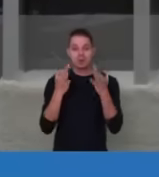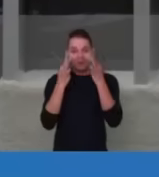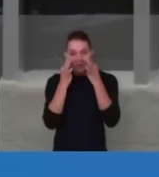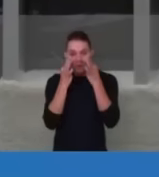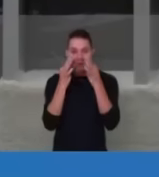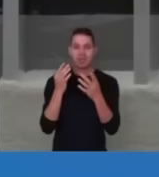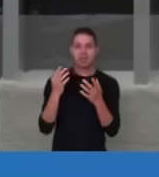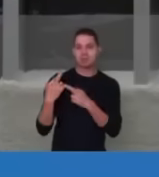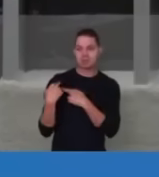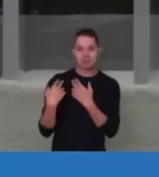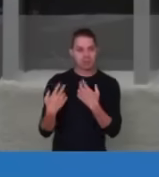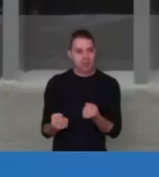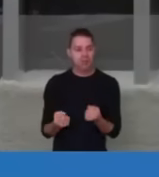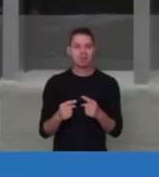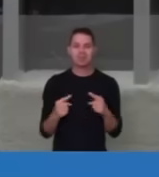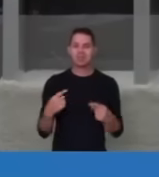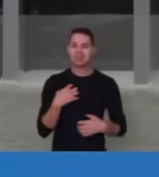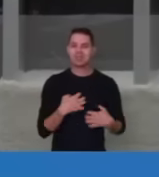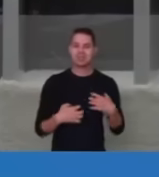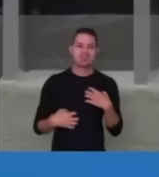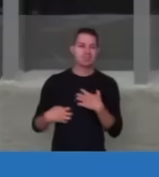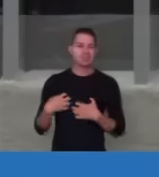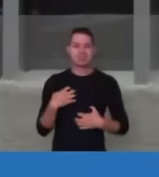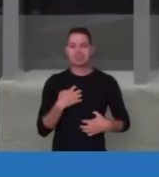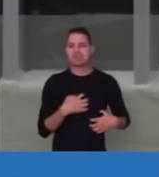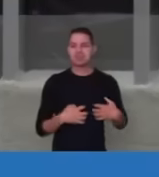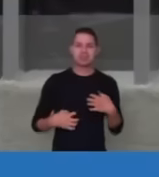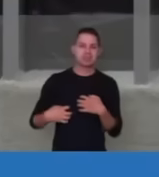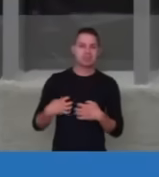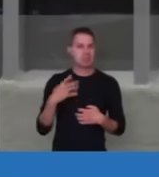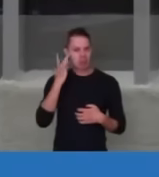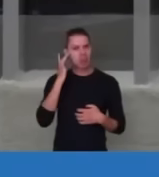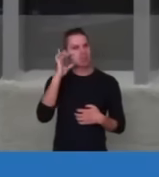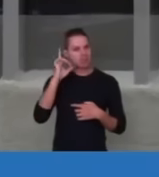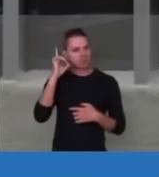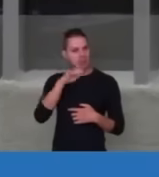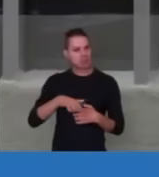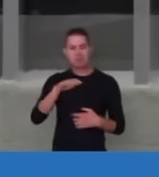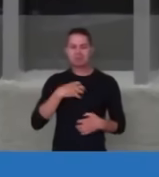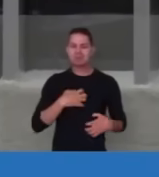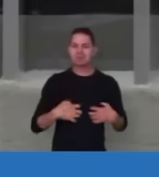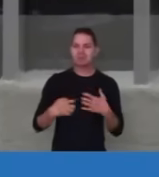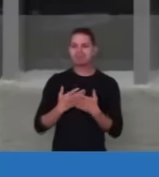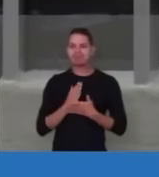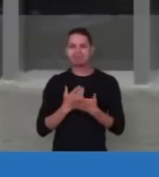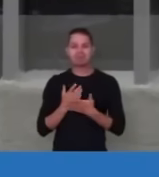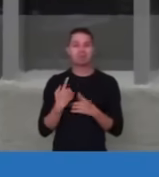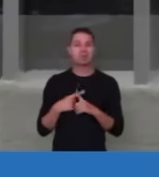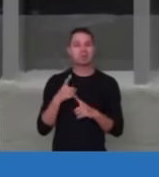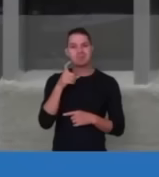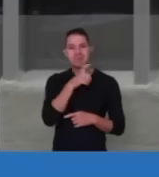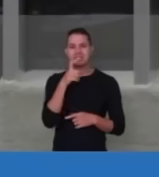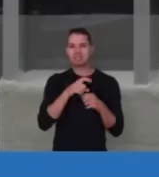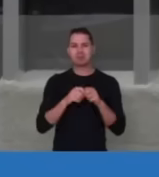tem responsabilidade. Mas o que me incomoda, senhor presidente, e creio que incomoda todos os deputados e deputadas, é a quantidade de mentiras que têm sido